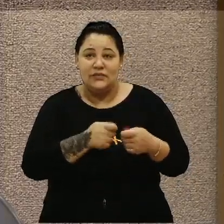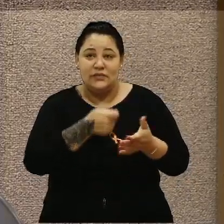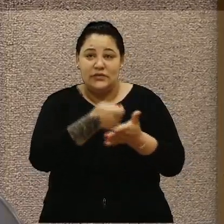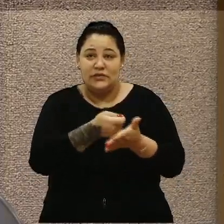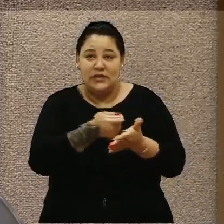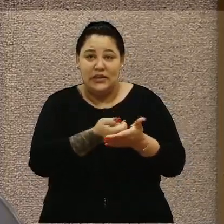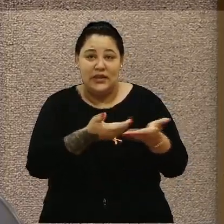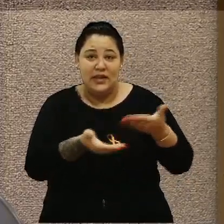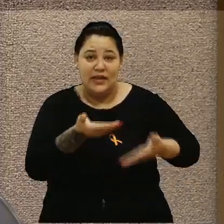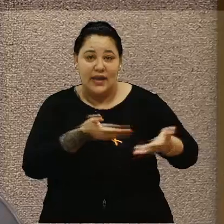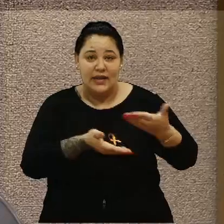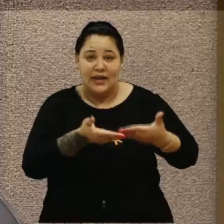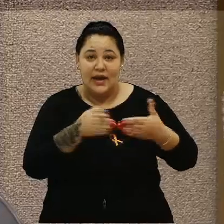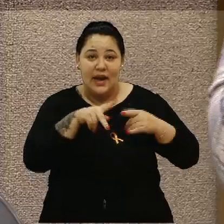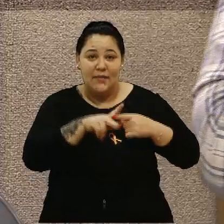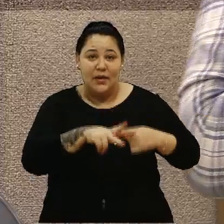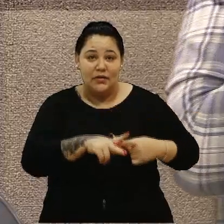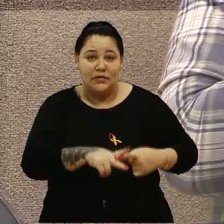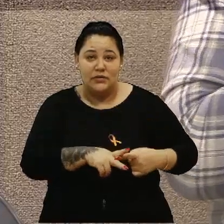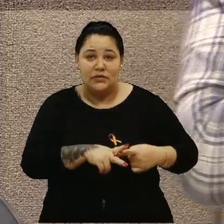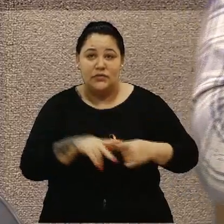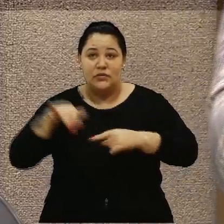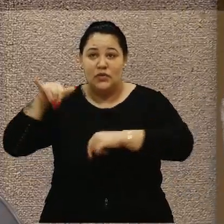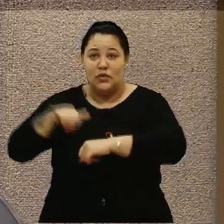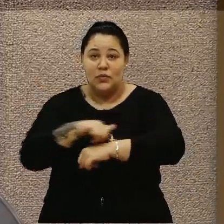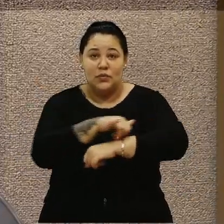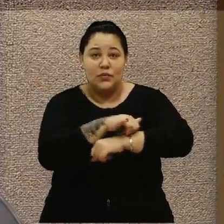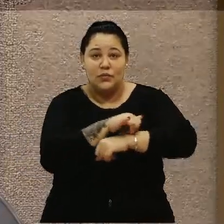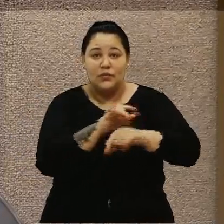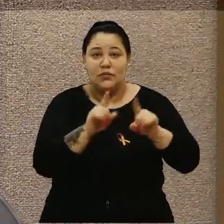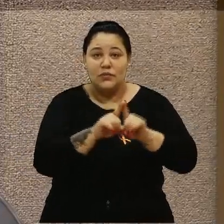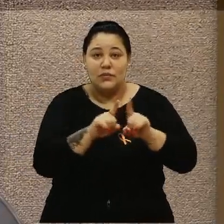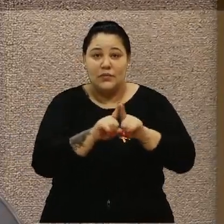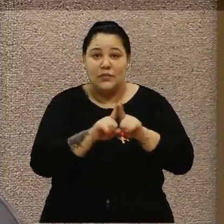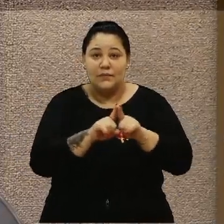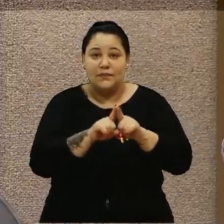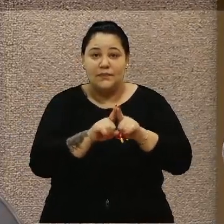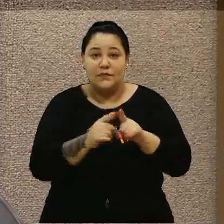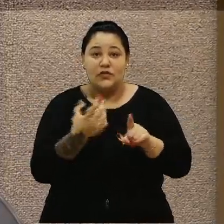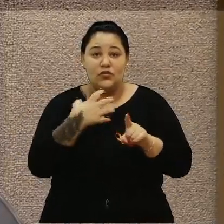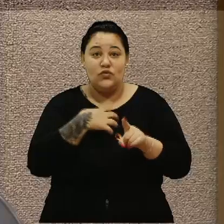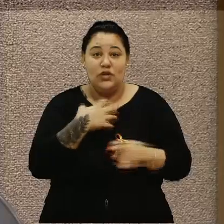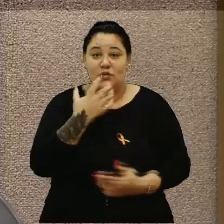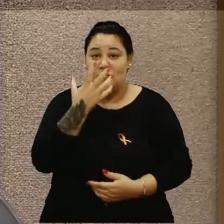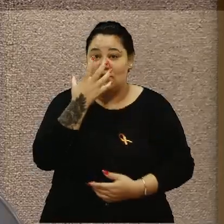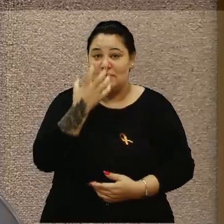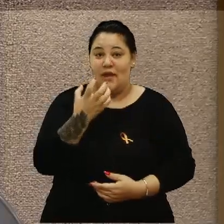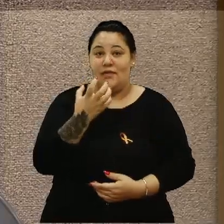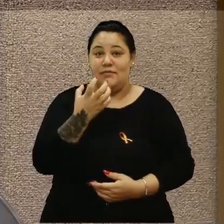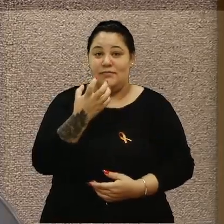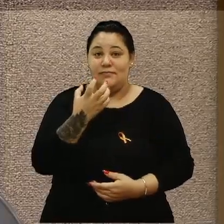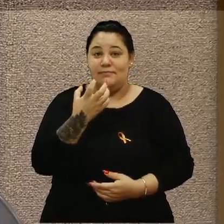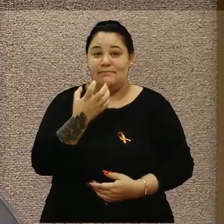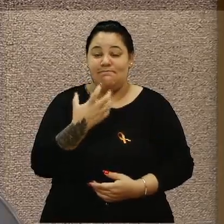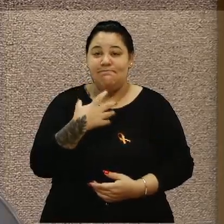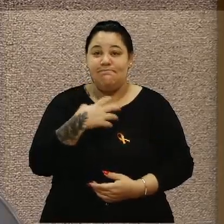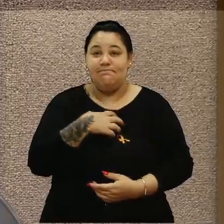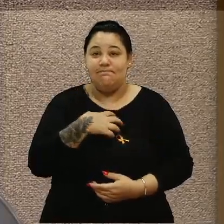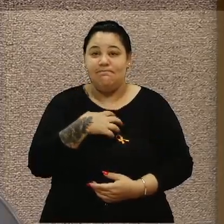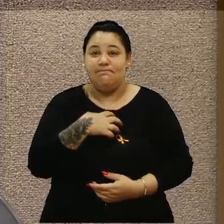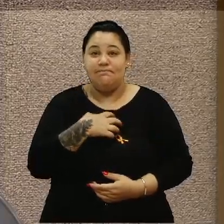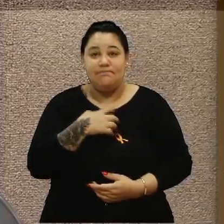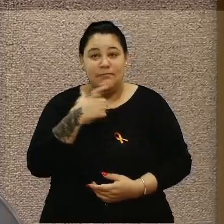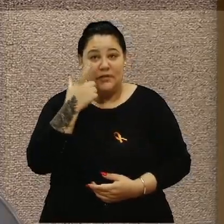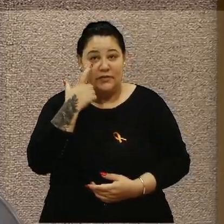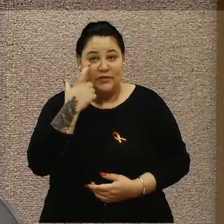a questão da manutenção do aeroporto Hugo Cantergiani de forma séria. De forma séria, vejam que